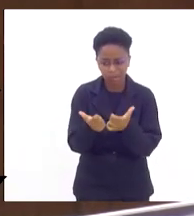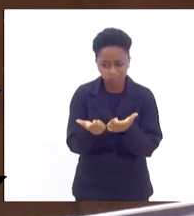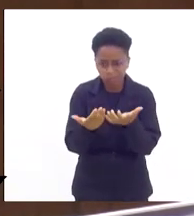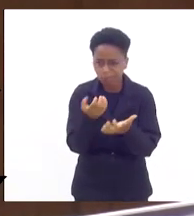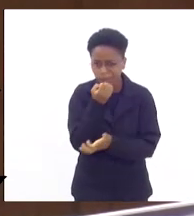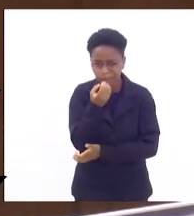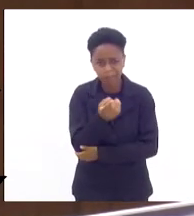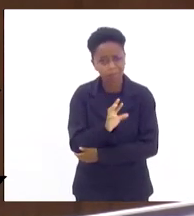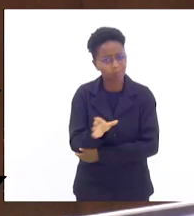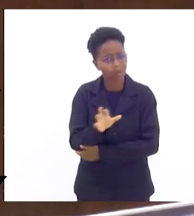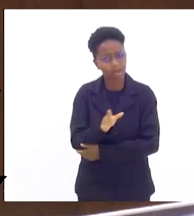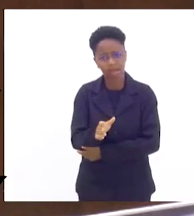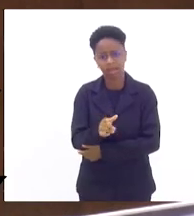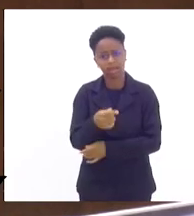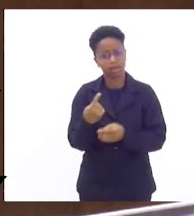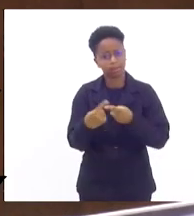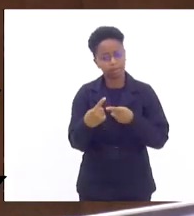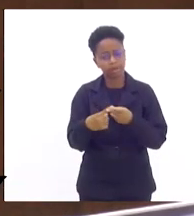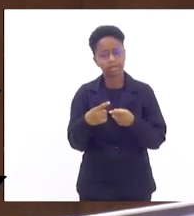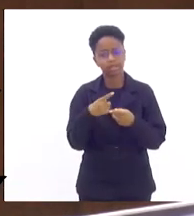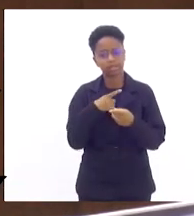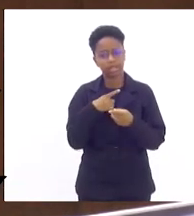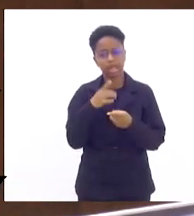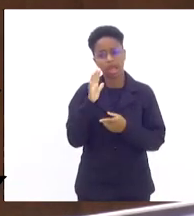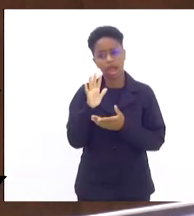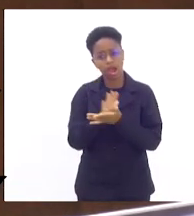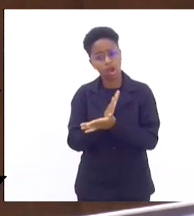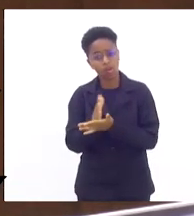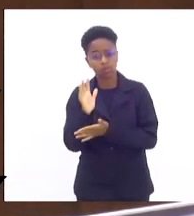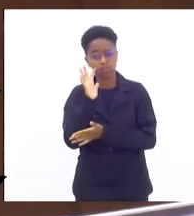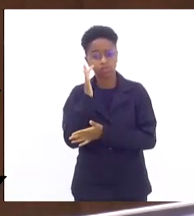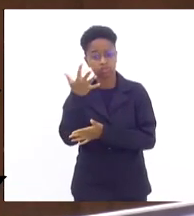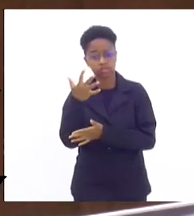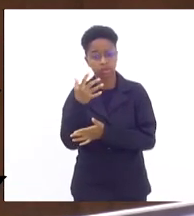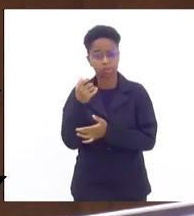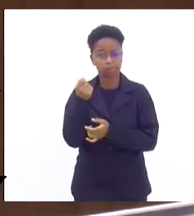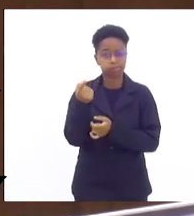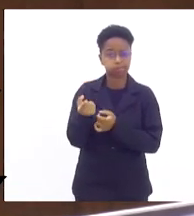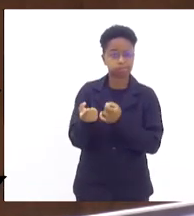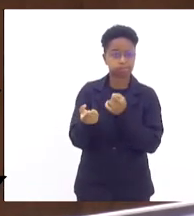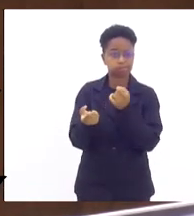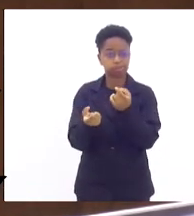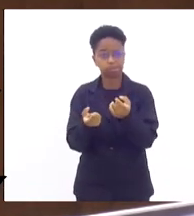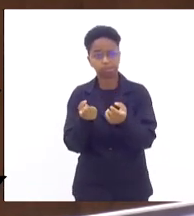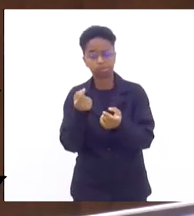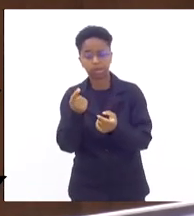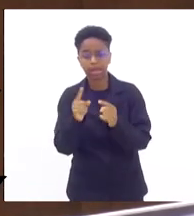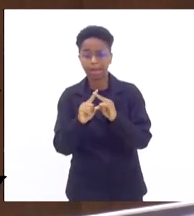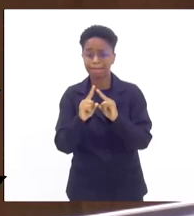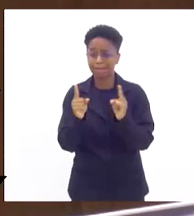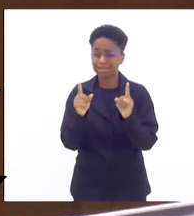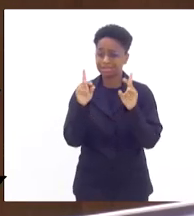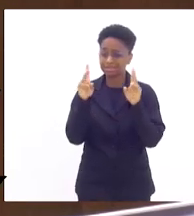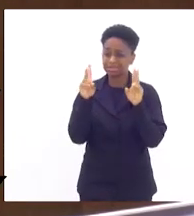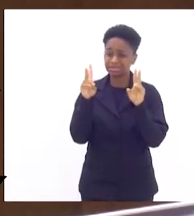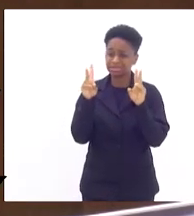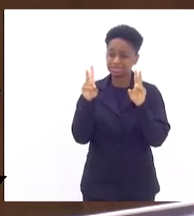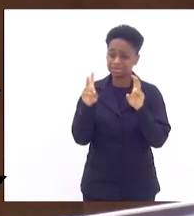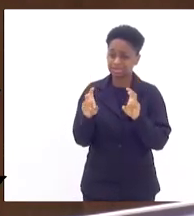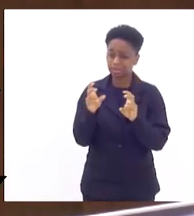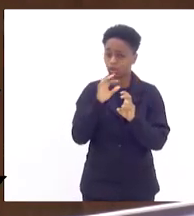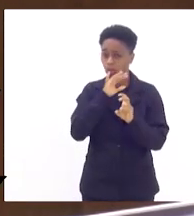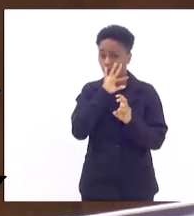Rio. Nós estamos tendo algumas soluções pontuais, mas as questões